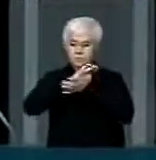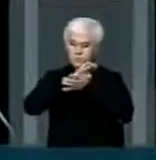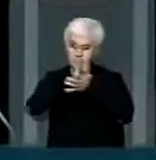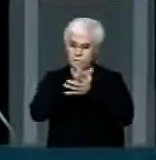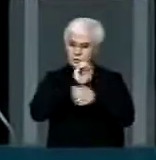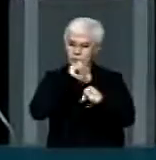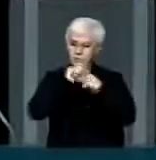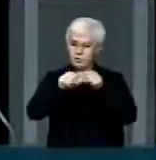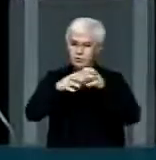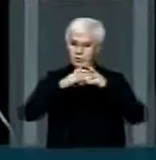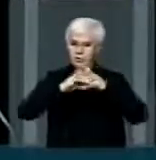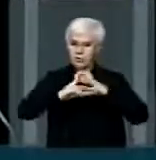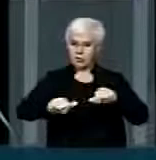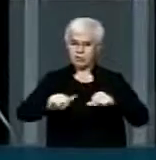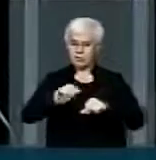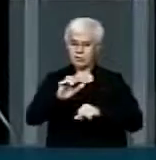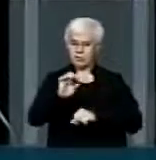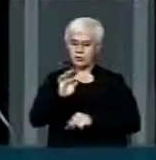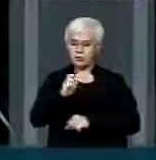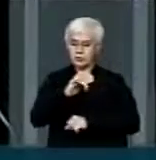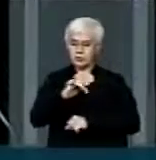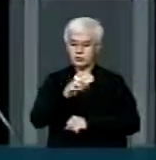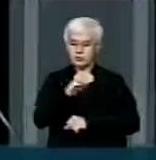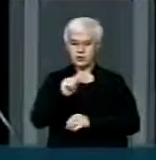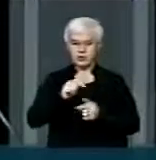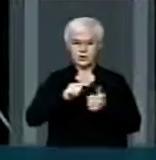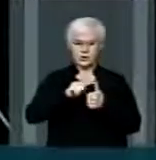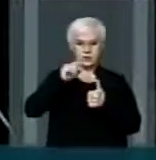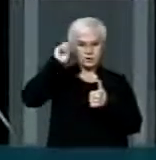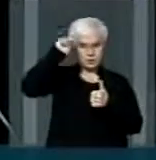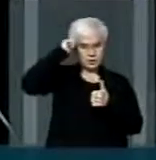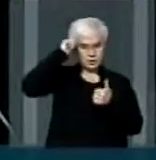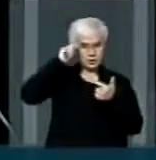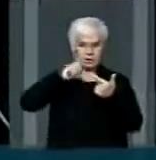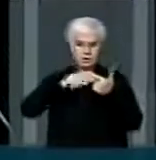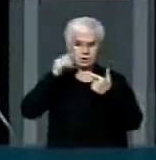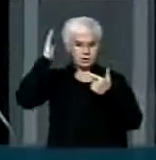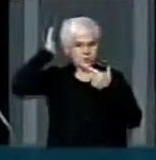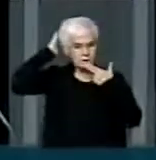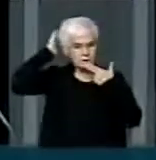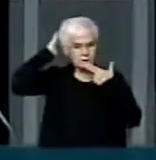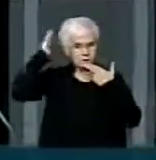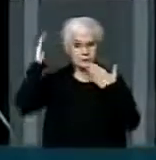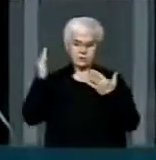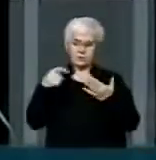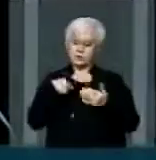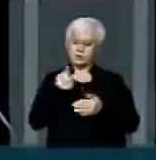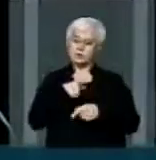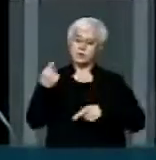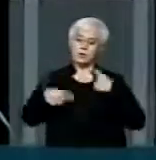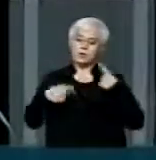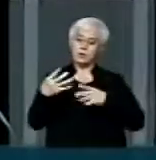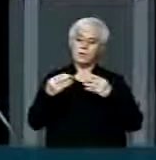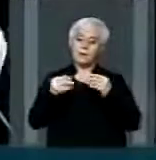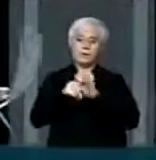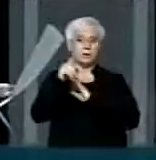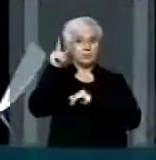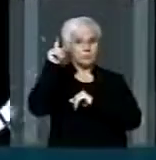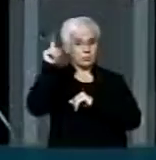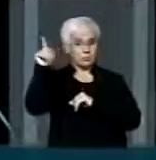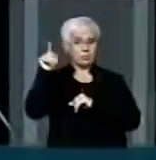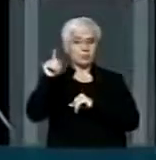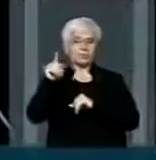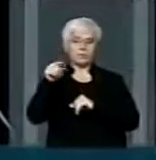etnias, sejam negros e sejam indígenas. Debatemos muito, e aqui me chamou a atenção, e